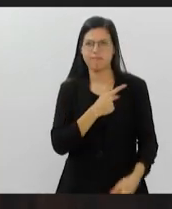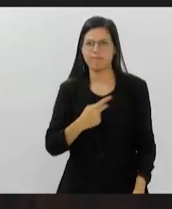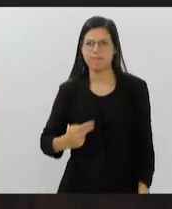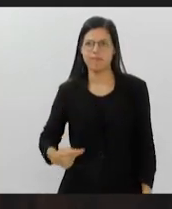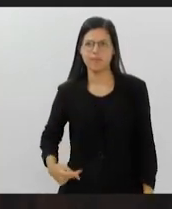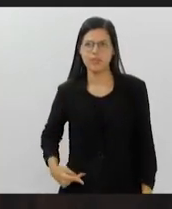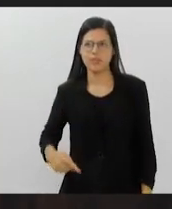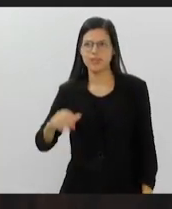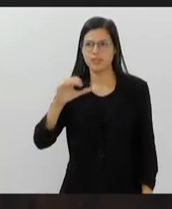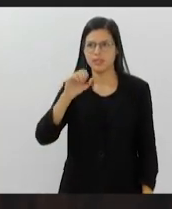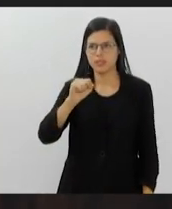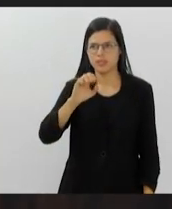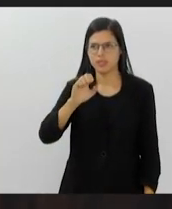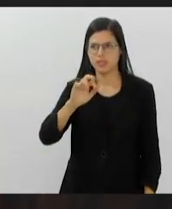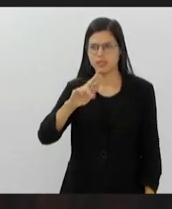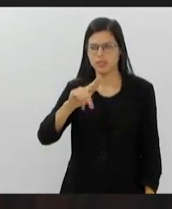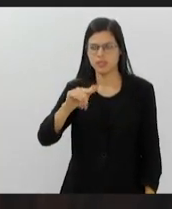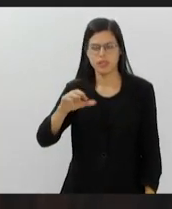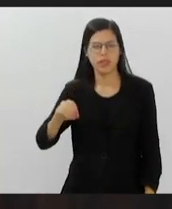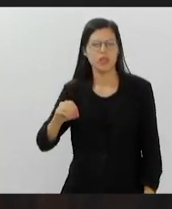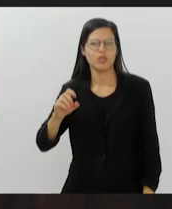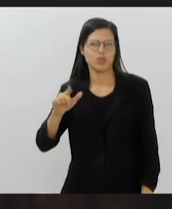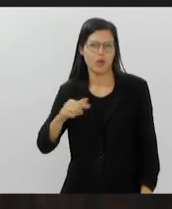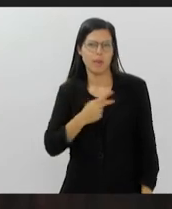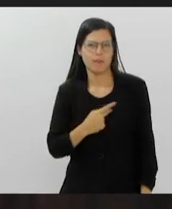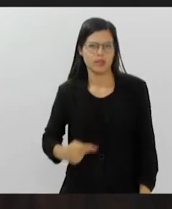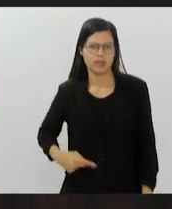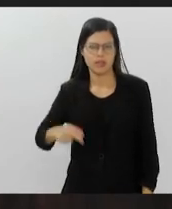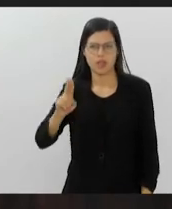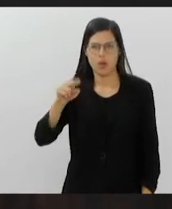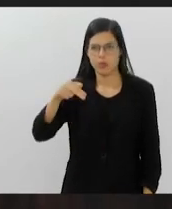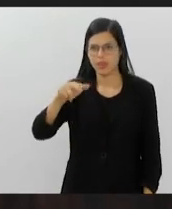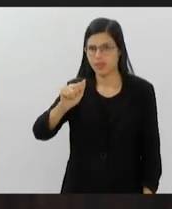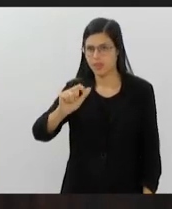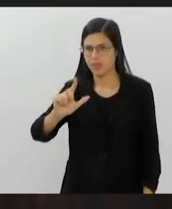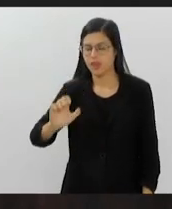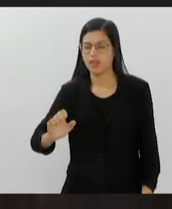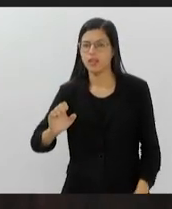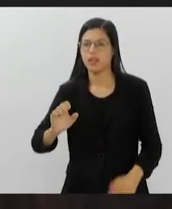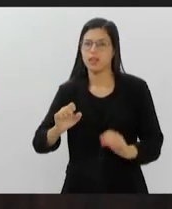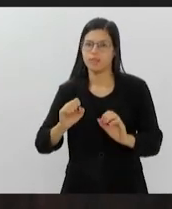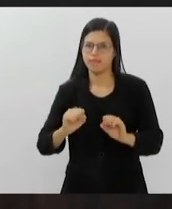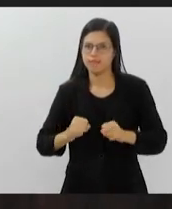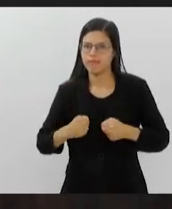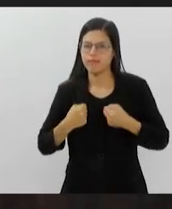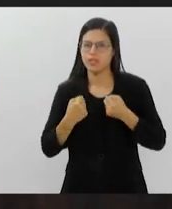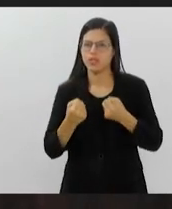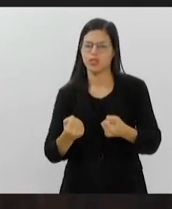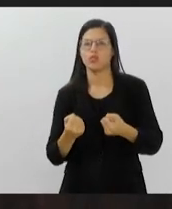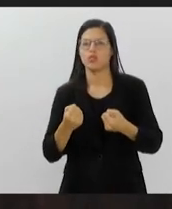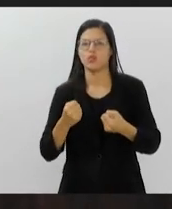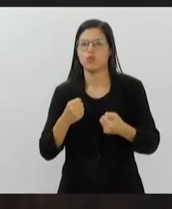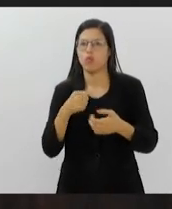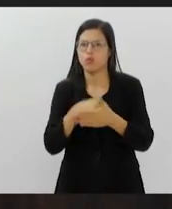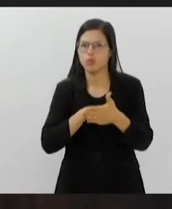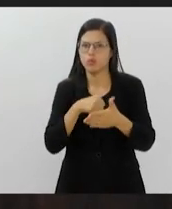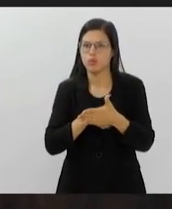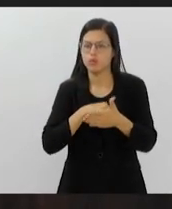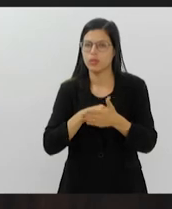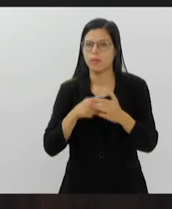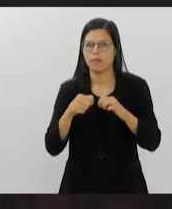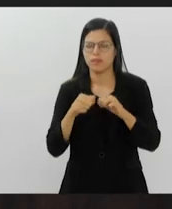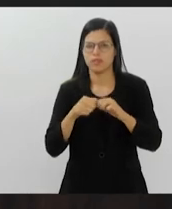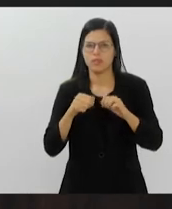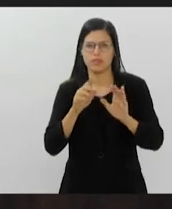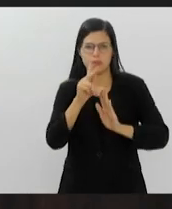Sérgio Aguiar, o nosso presidente da Unali, por sua liderança e dedicação à concretização desse projeto.